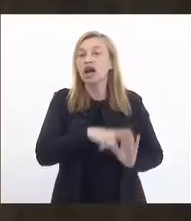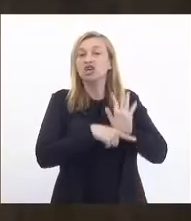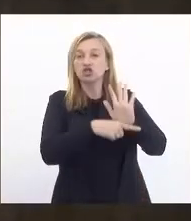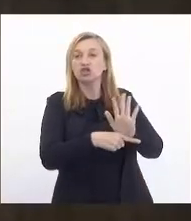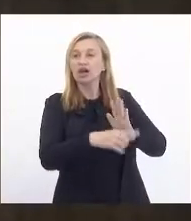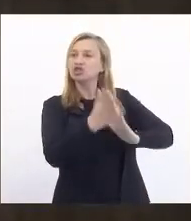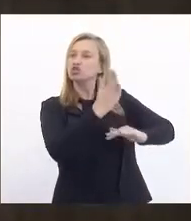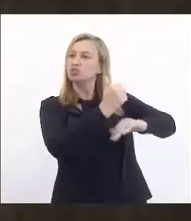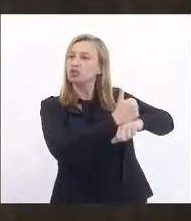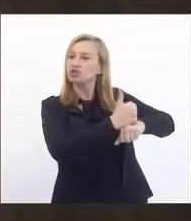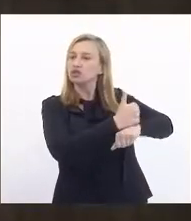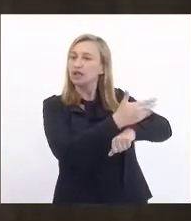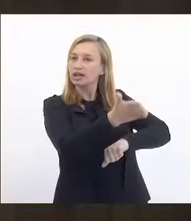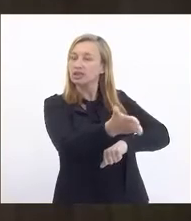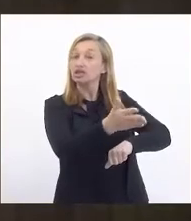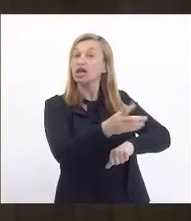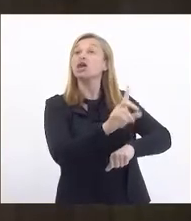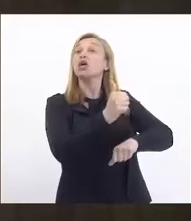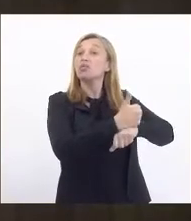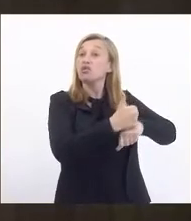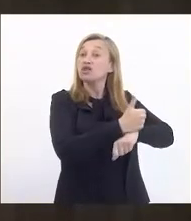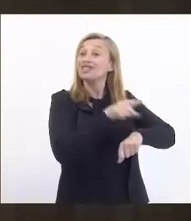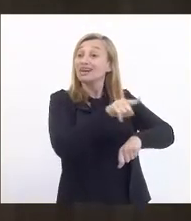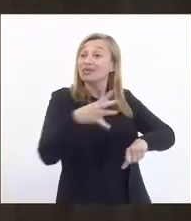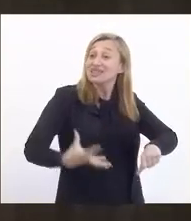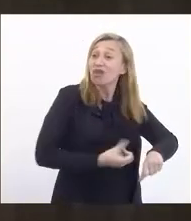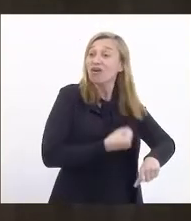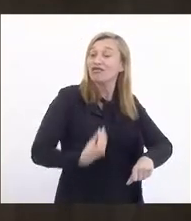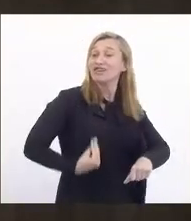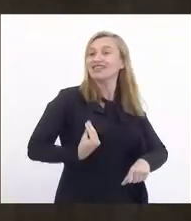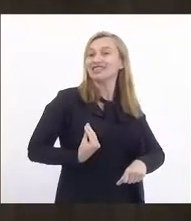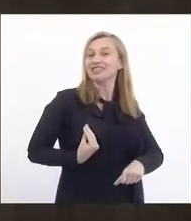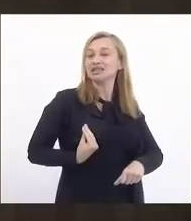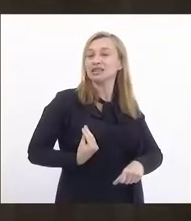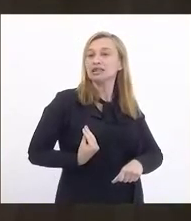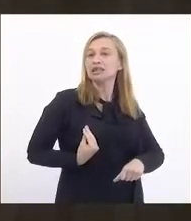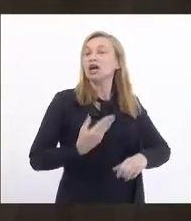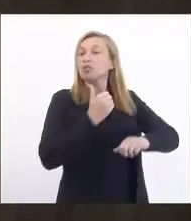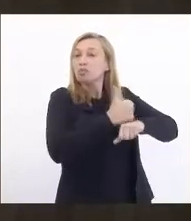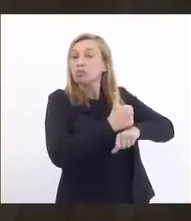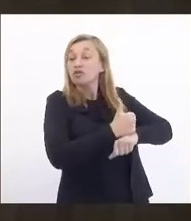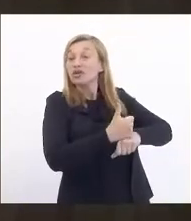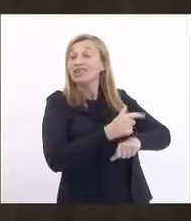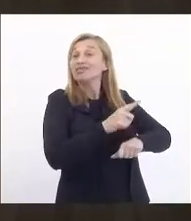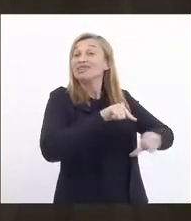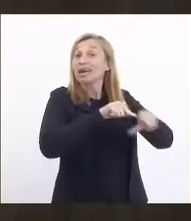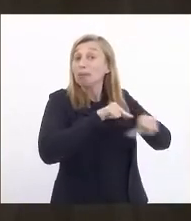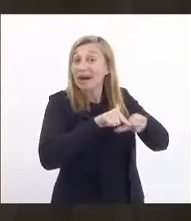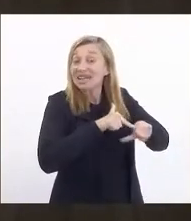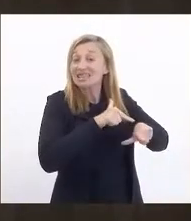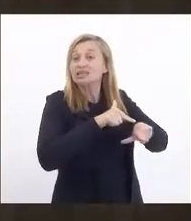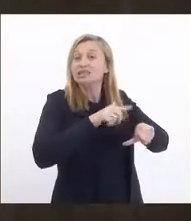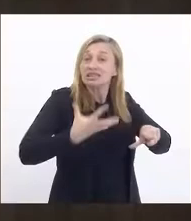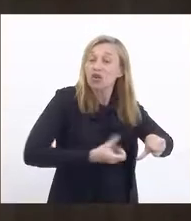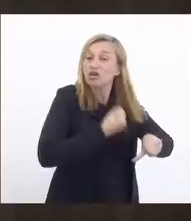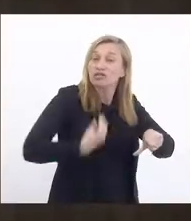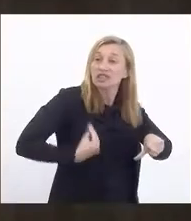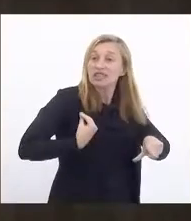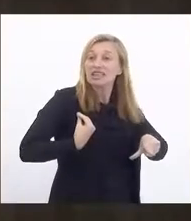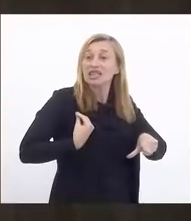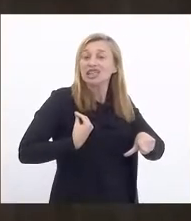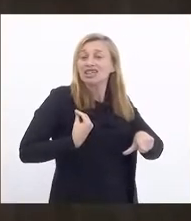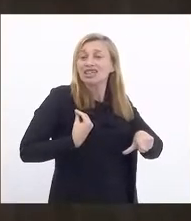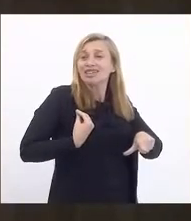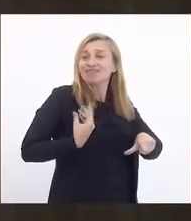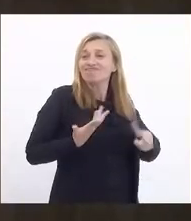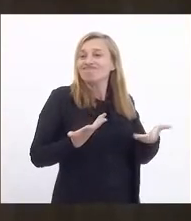profissionais são profissionais que estão ali para salvar vidas profissionais que ali trabalhando trabalhando salvando vidas e sem ter o